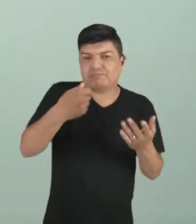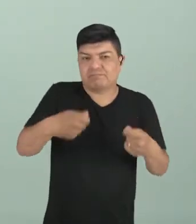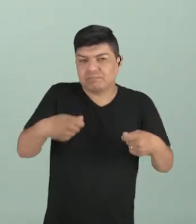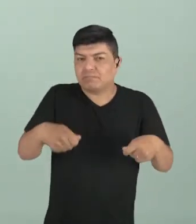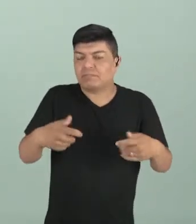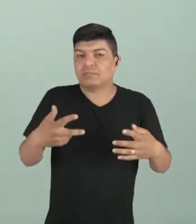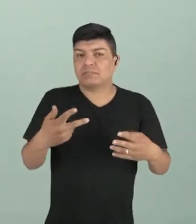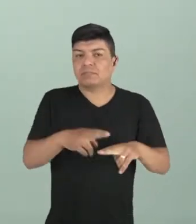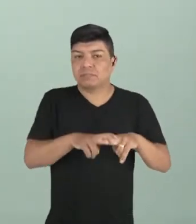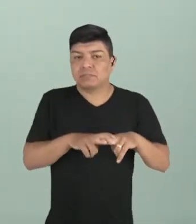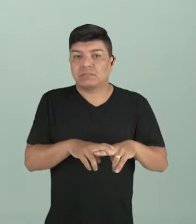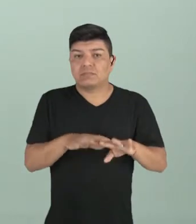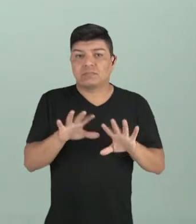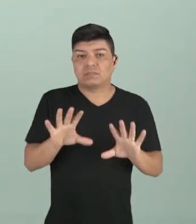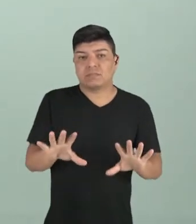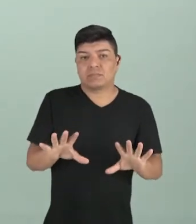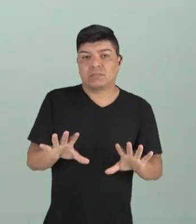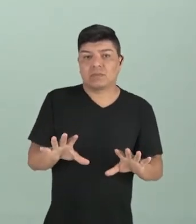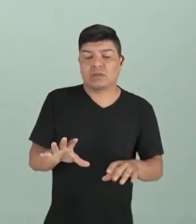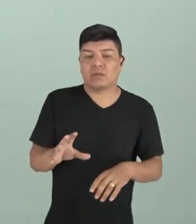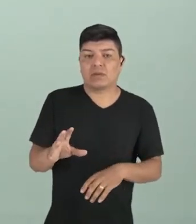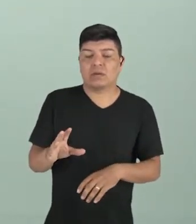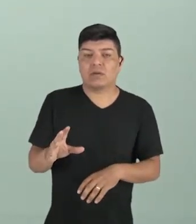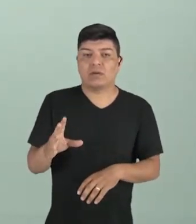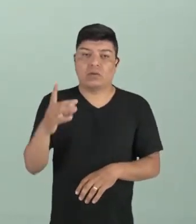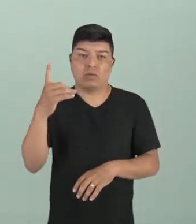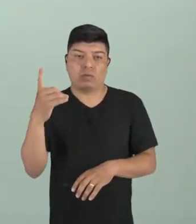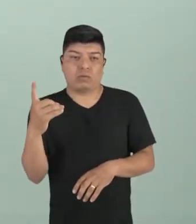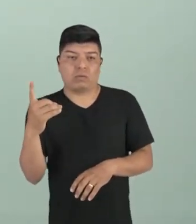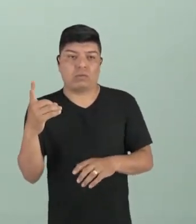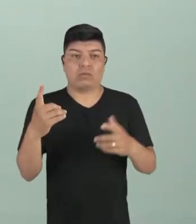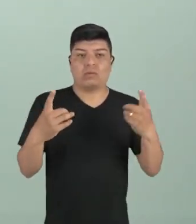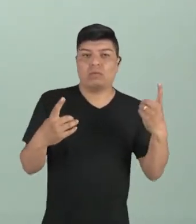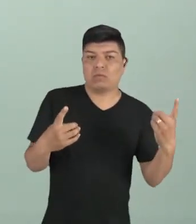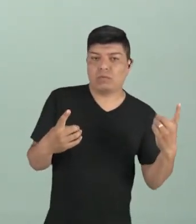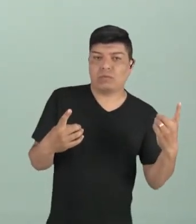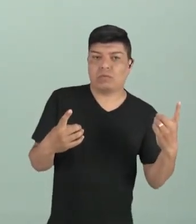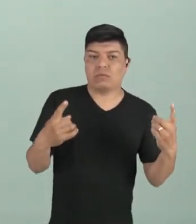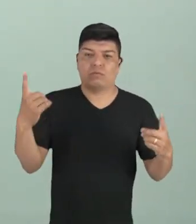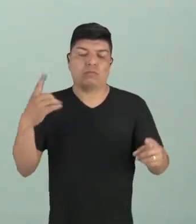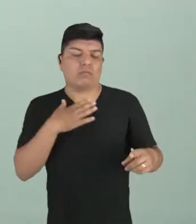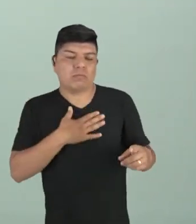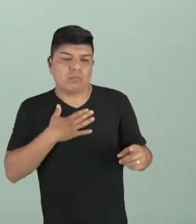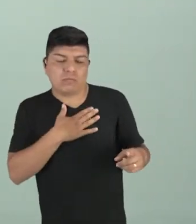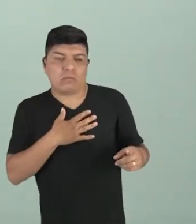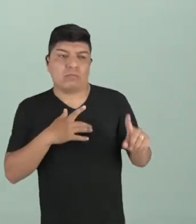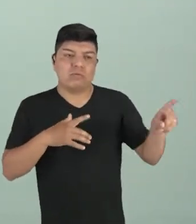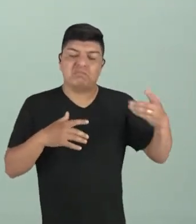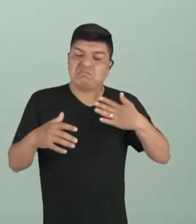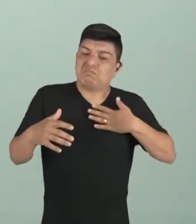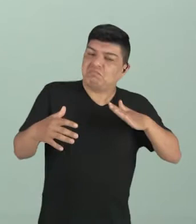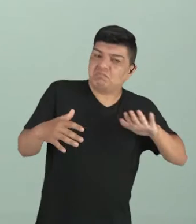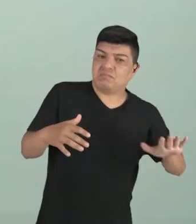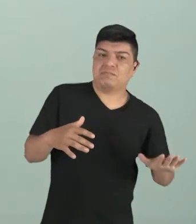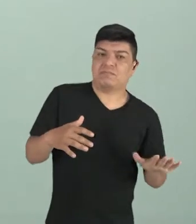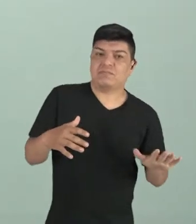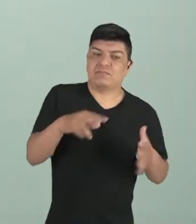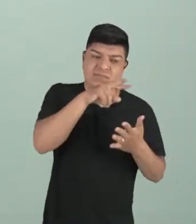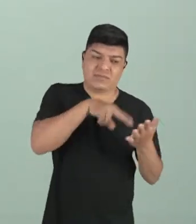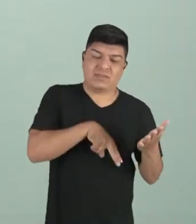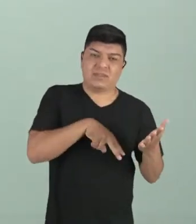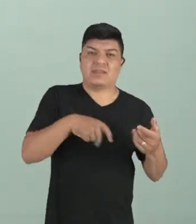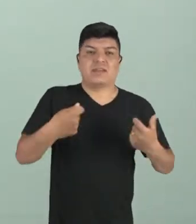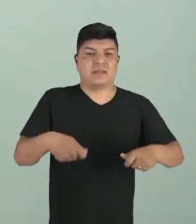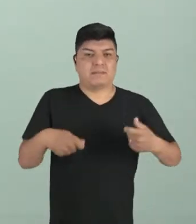né. Então, assim, ou no caso um, né, ou no caso A ou no caso B, ou por prazer ou por obrigatoriedade, você tem